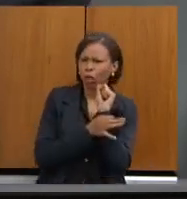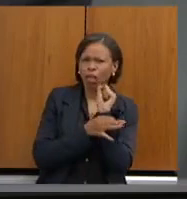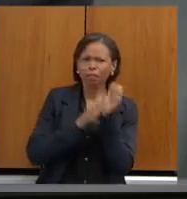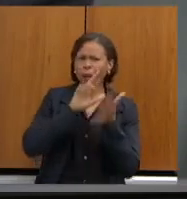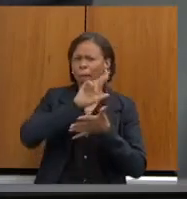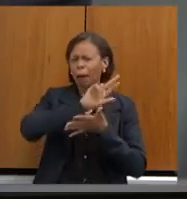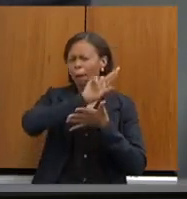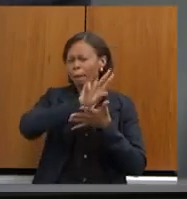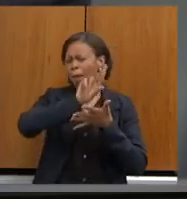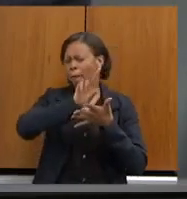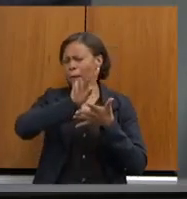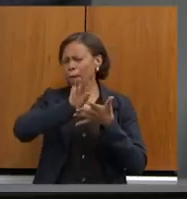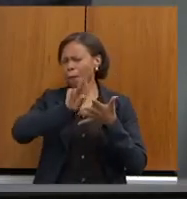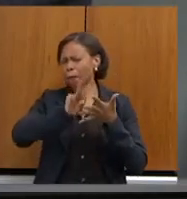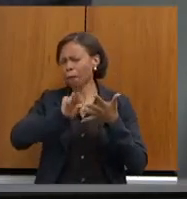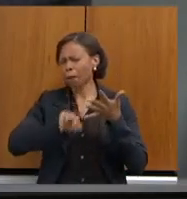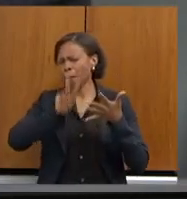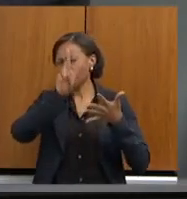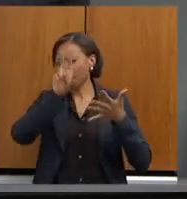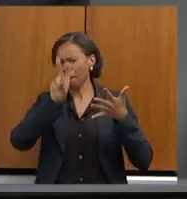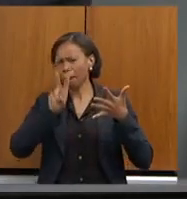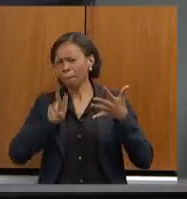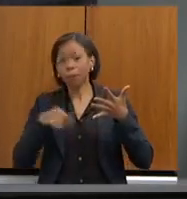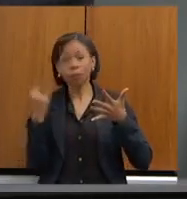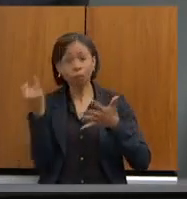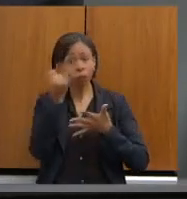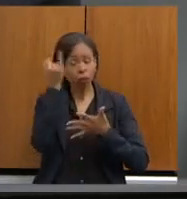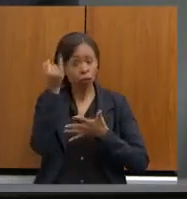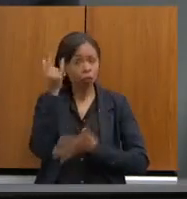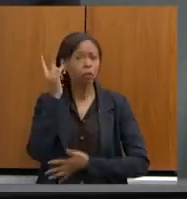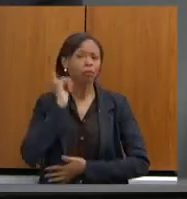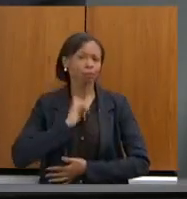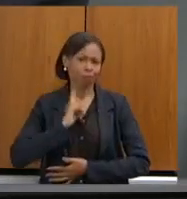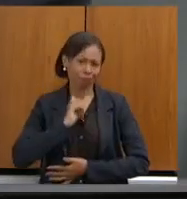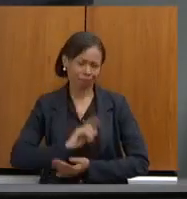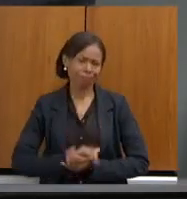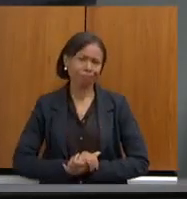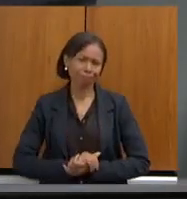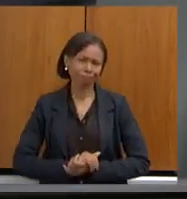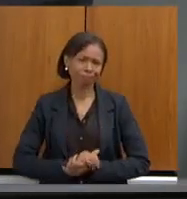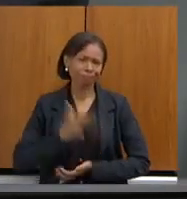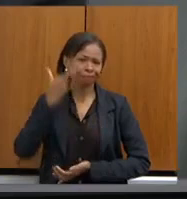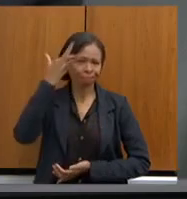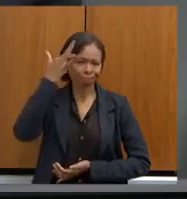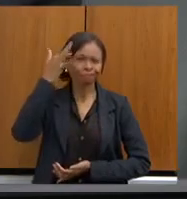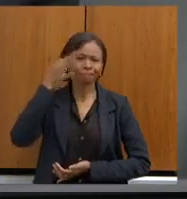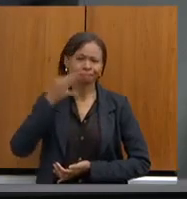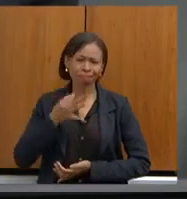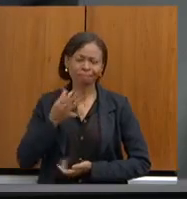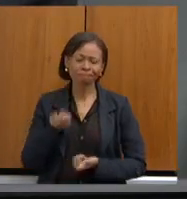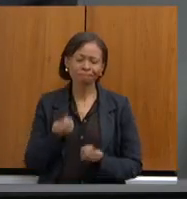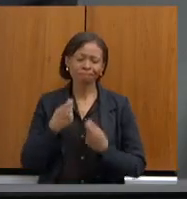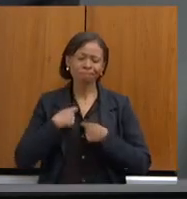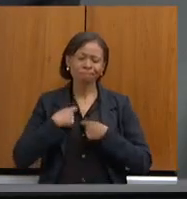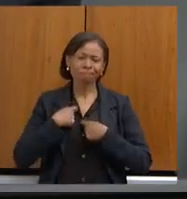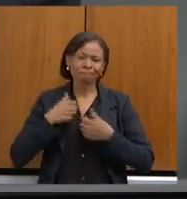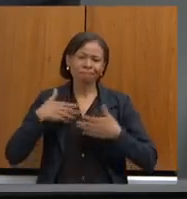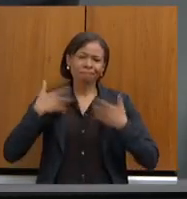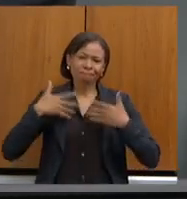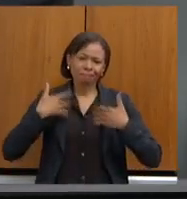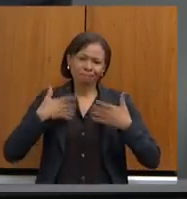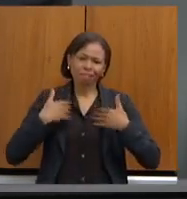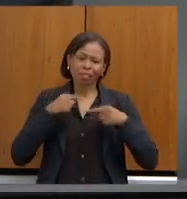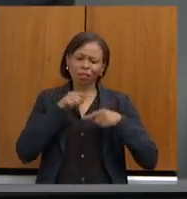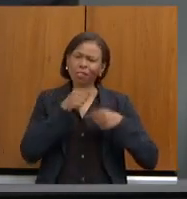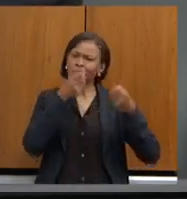questões importantes para o nosso município tem a certeza que e a sua fala e